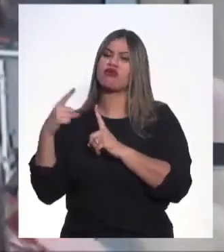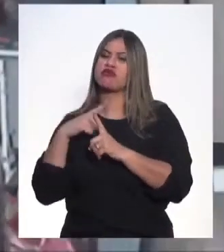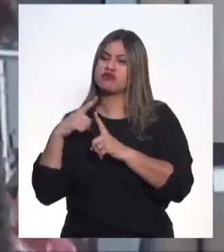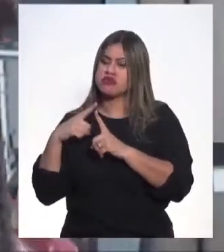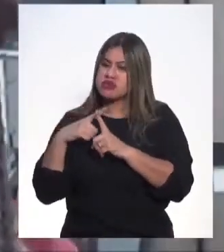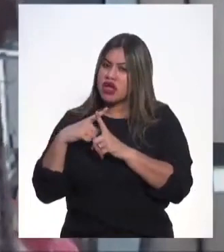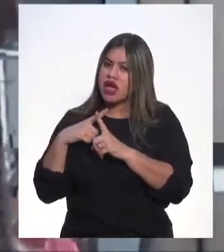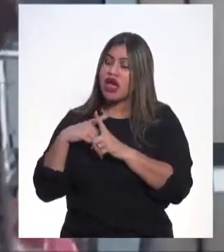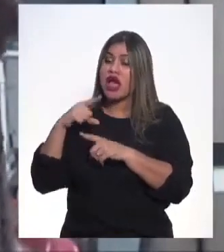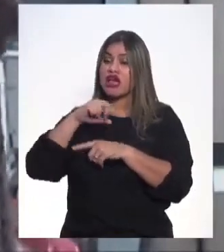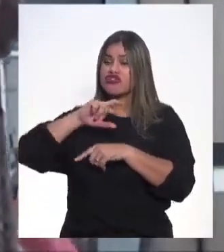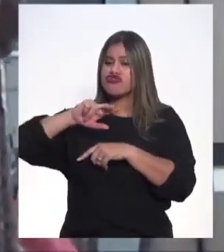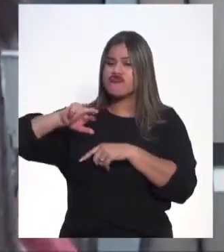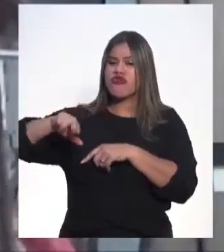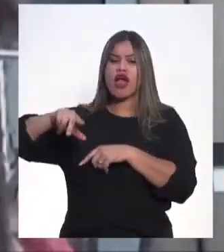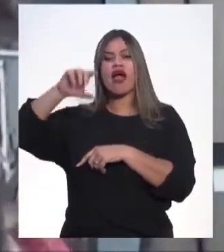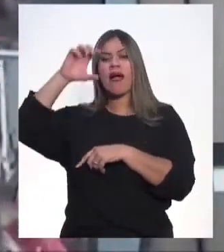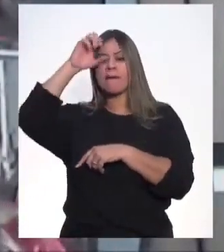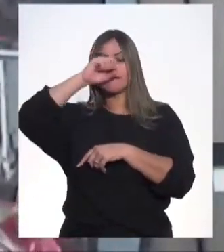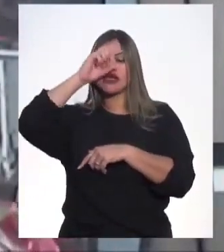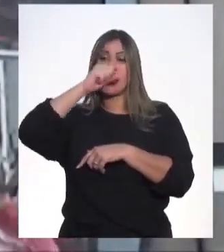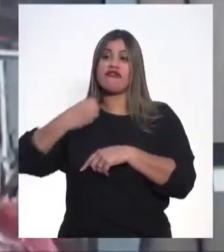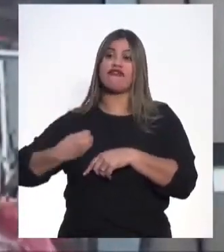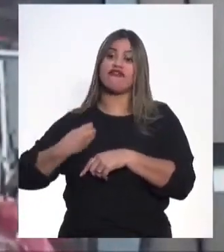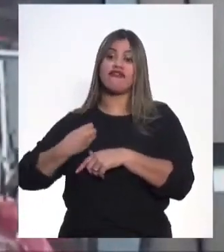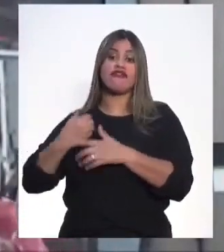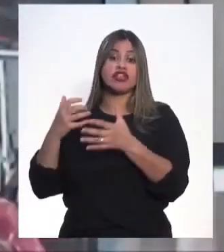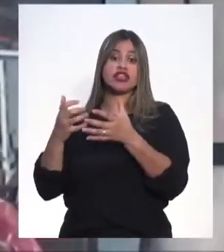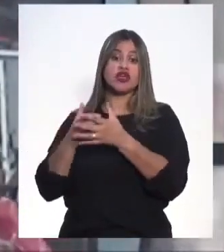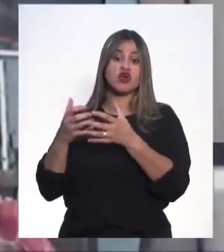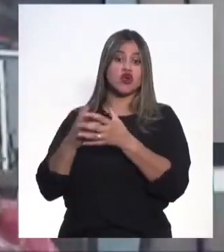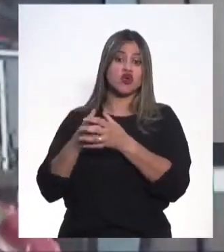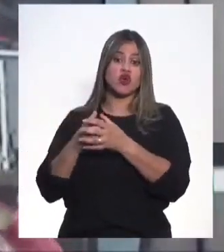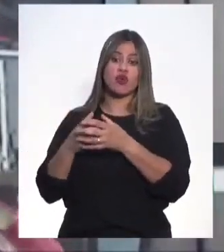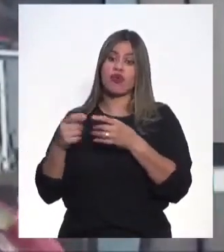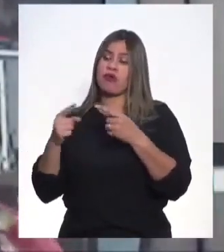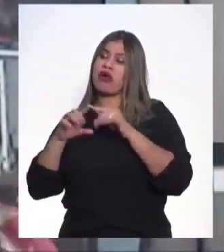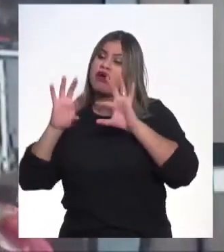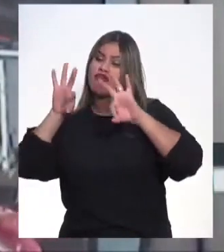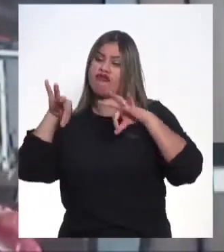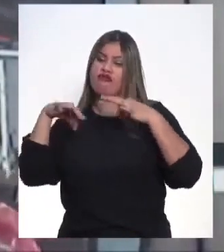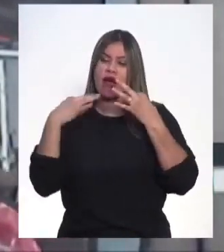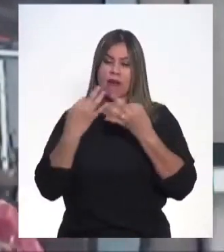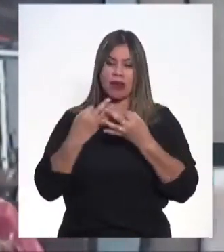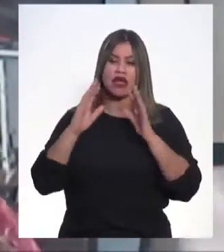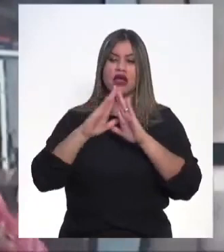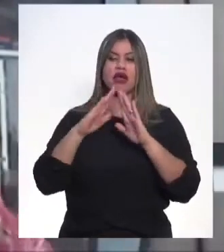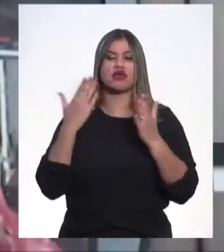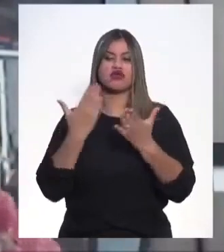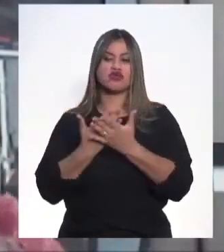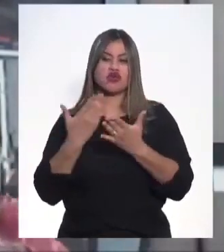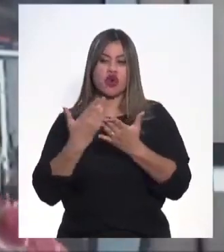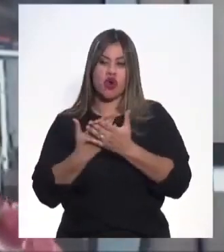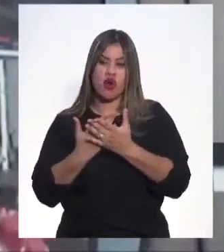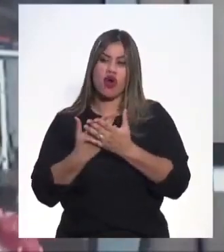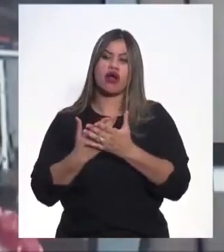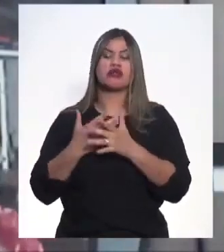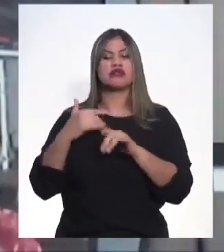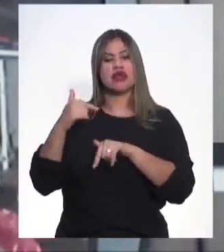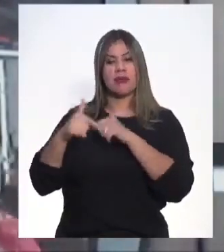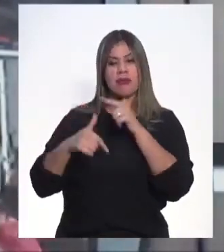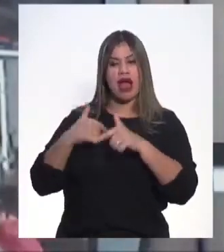esses aprendizados sobre como viver em grupo, né? E esses aprendizados acontecem na família, na escola, no trabalho,